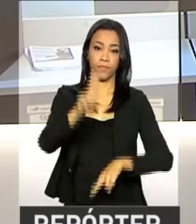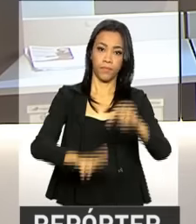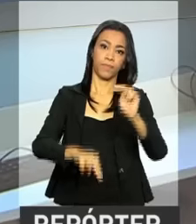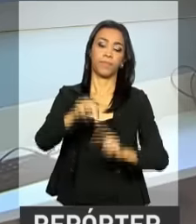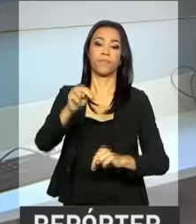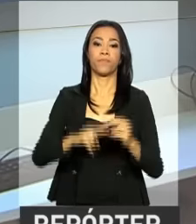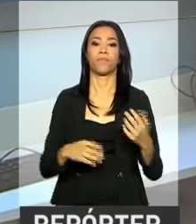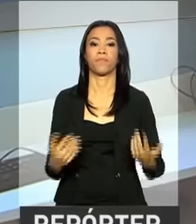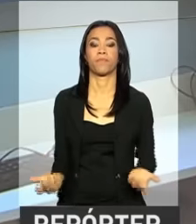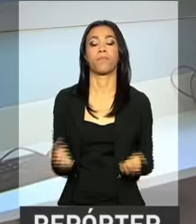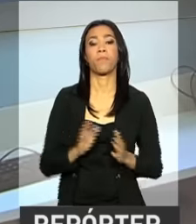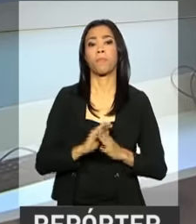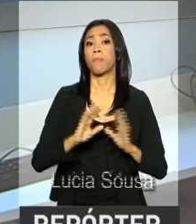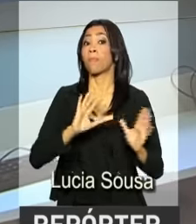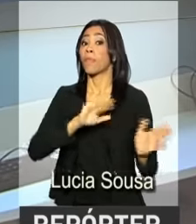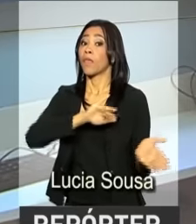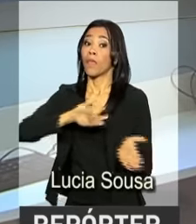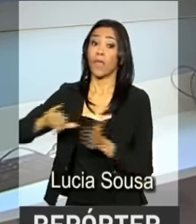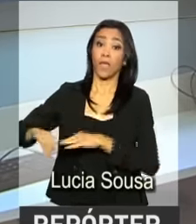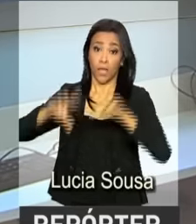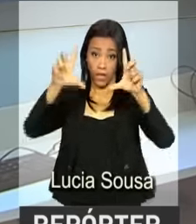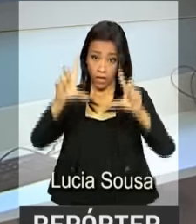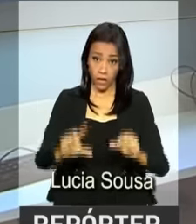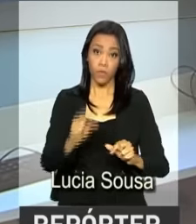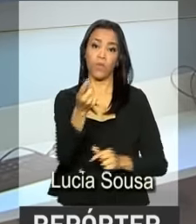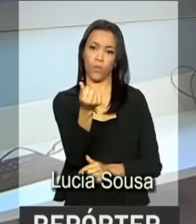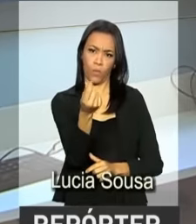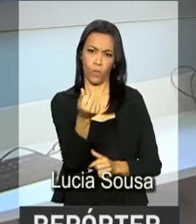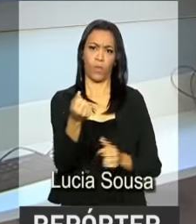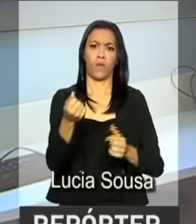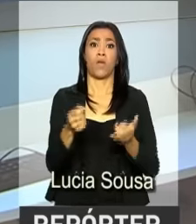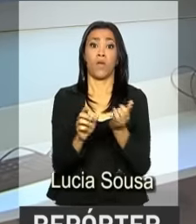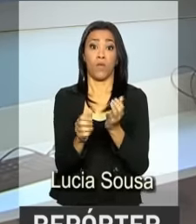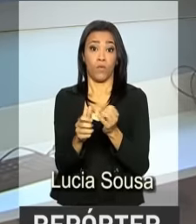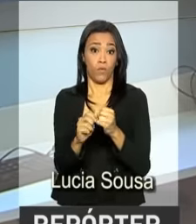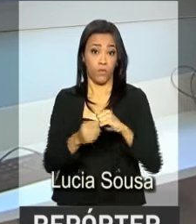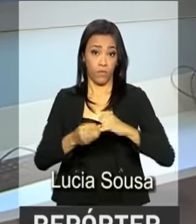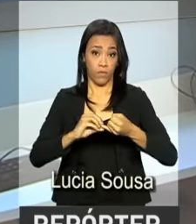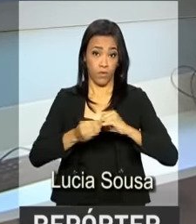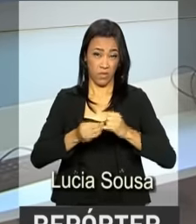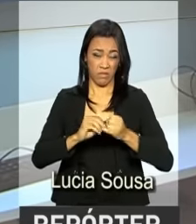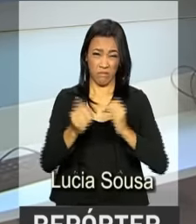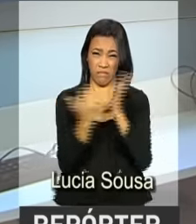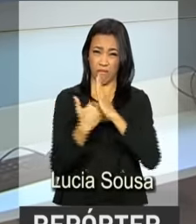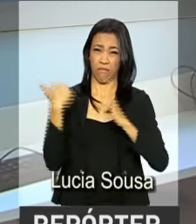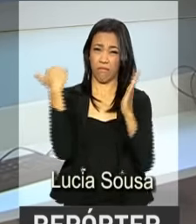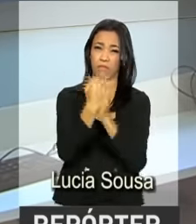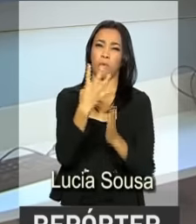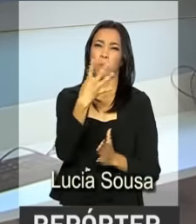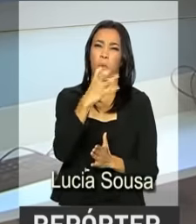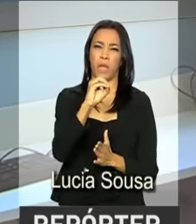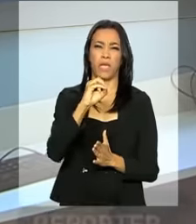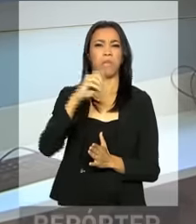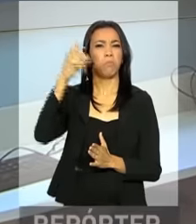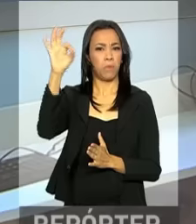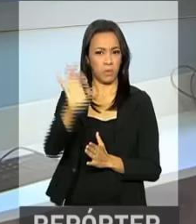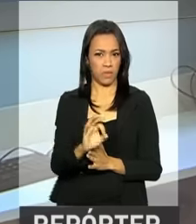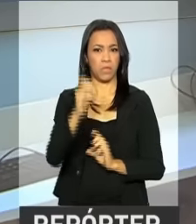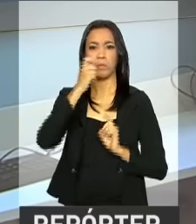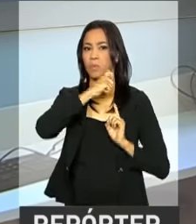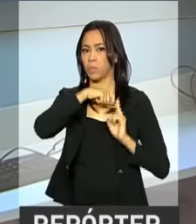junho. Para reduzir o preço do feijão, que teve alta de mais de 40% nos últimos meses, o governo